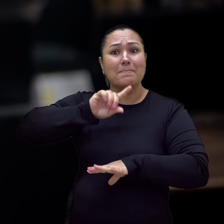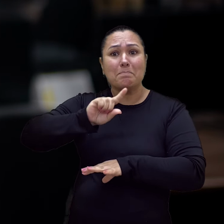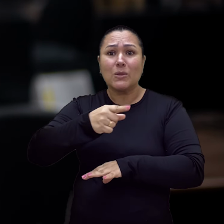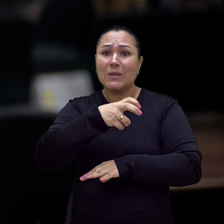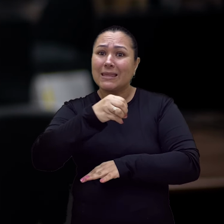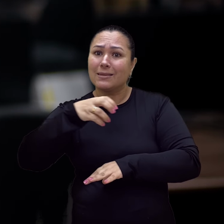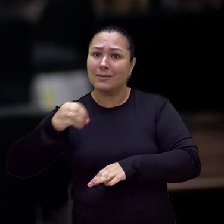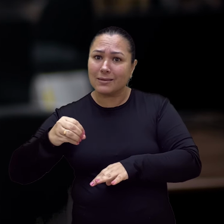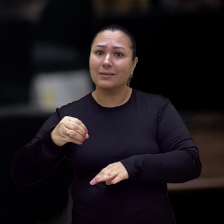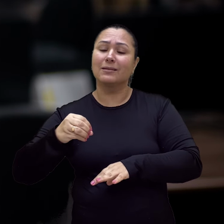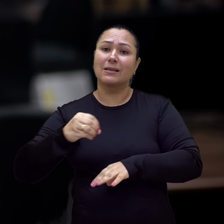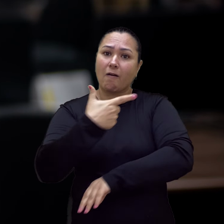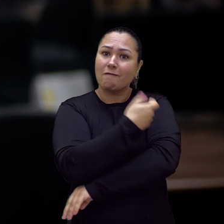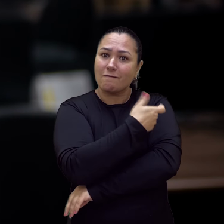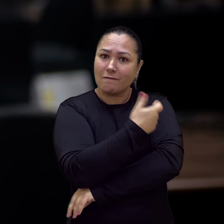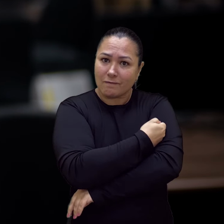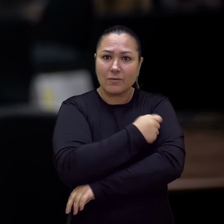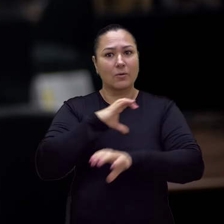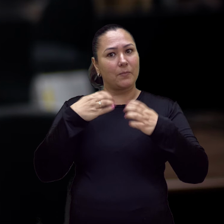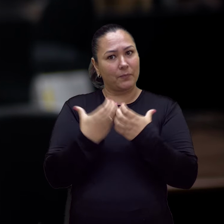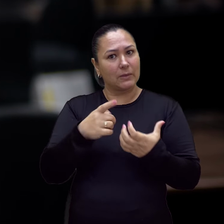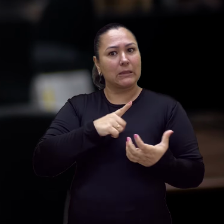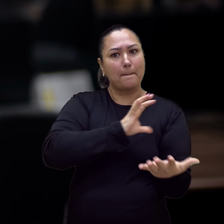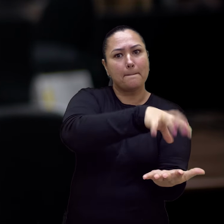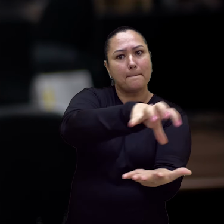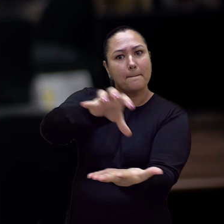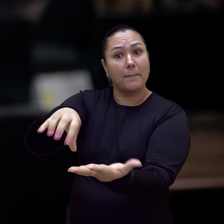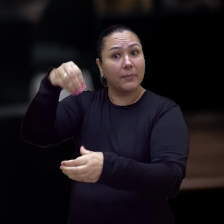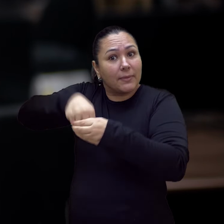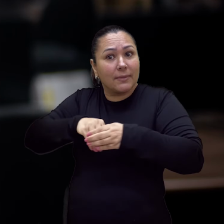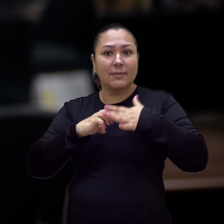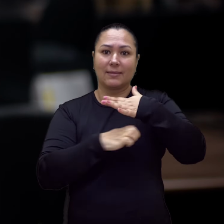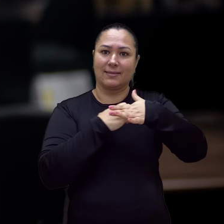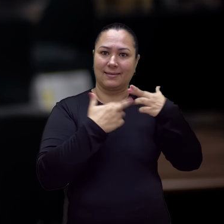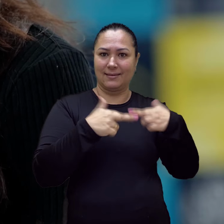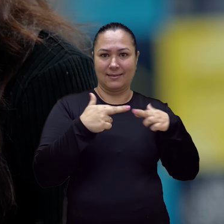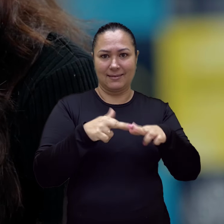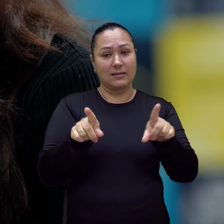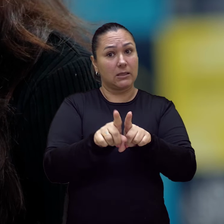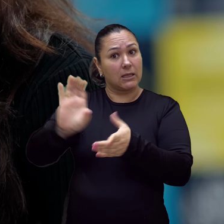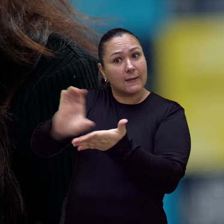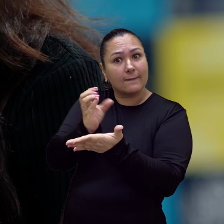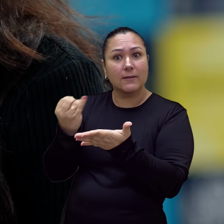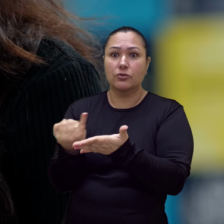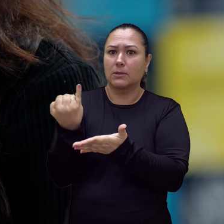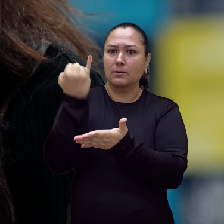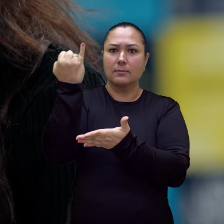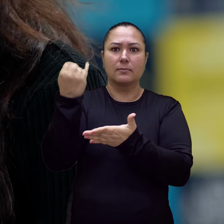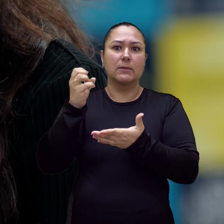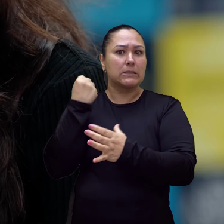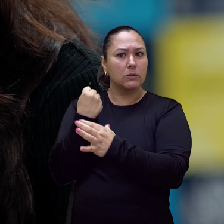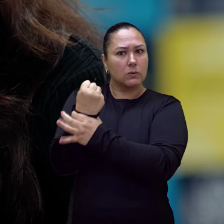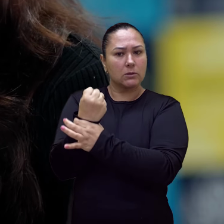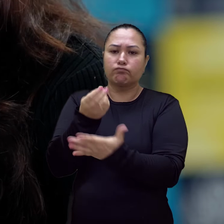1.500 doses de vacinas aplicadas nos postos de imunização instalados nas nossas unidades. Fizemos investimentos